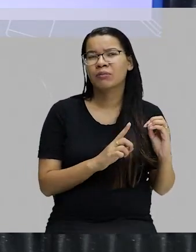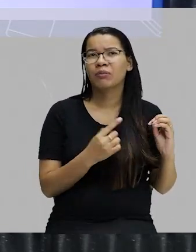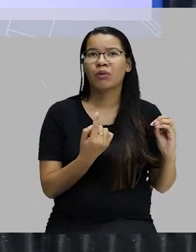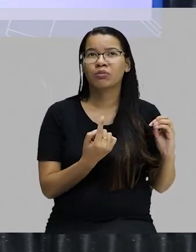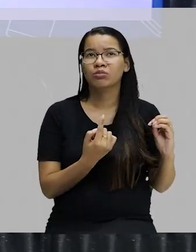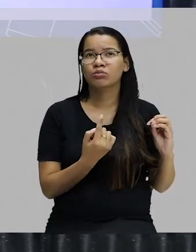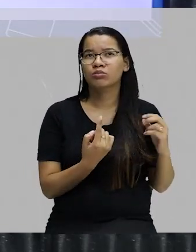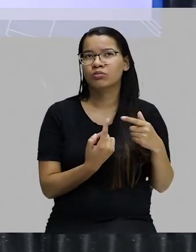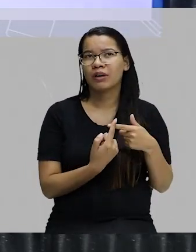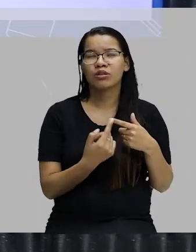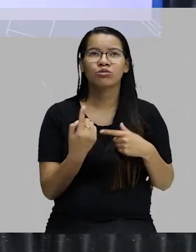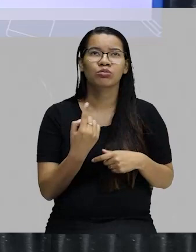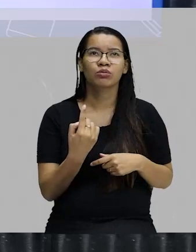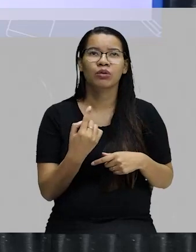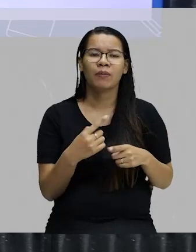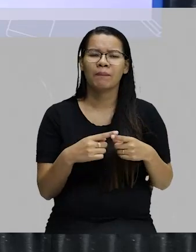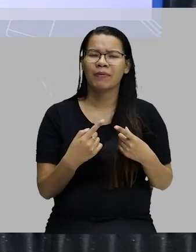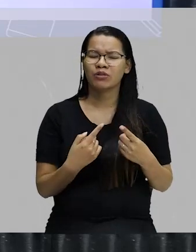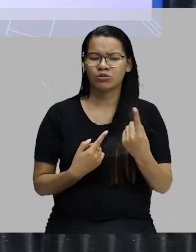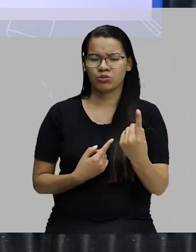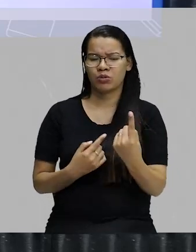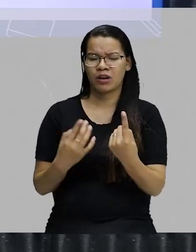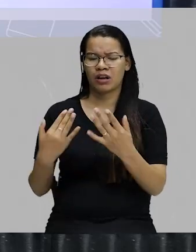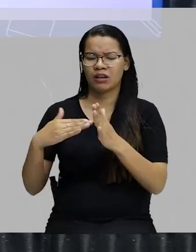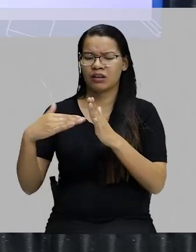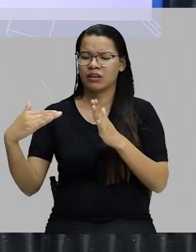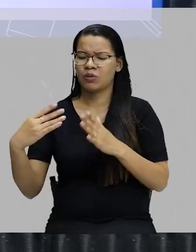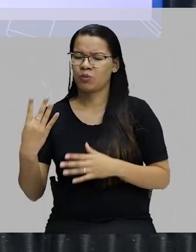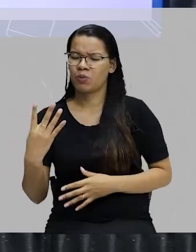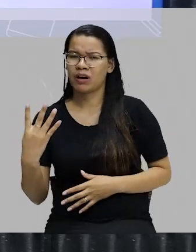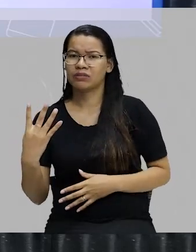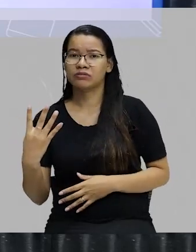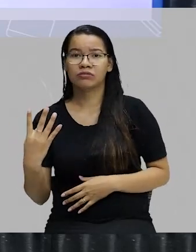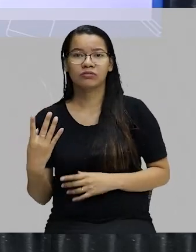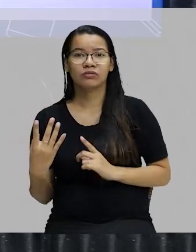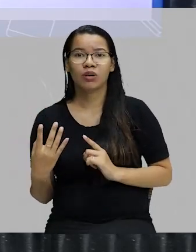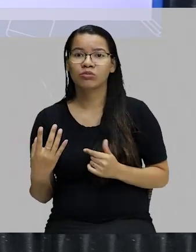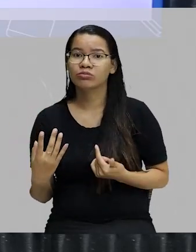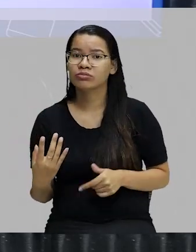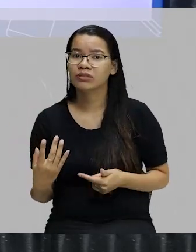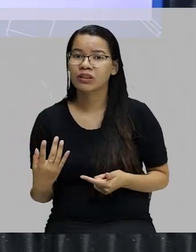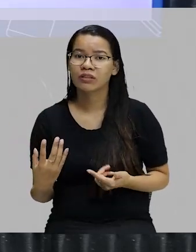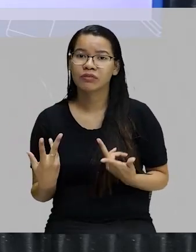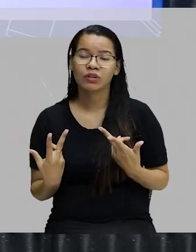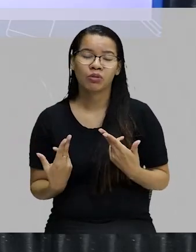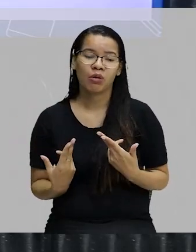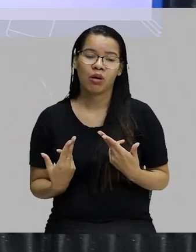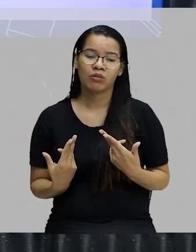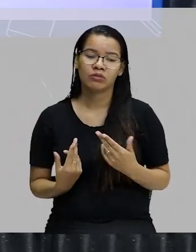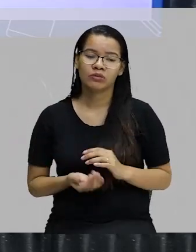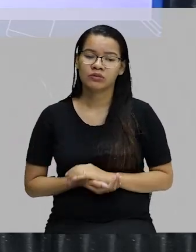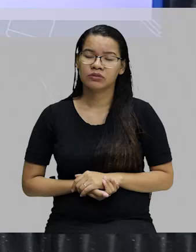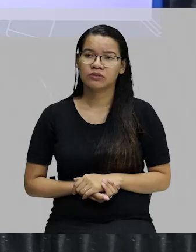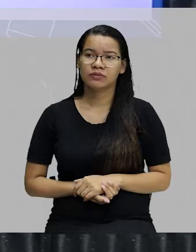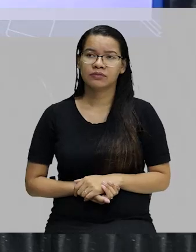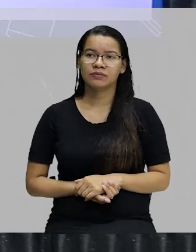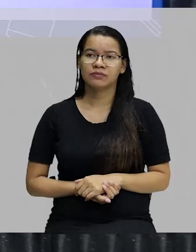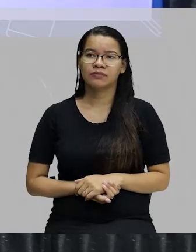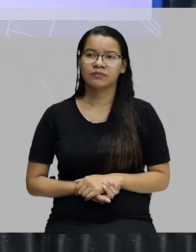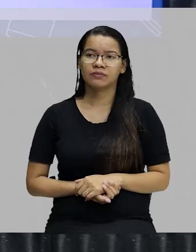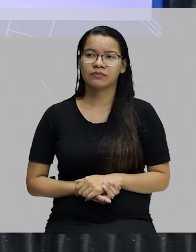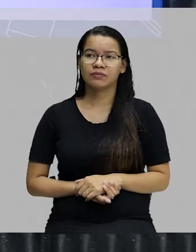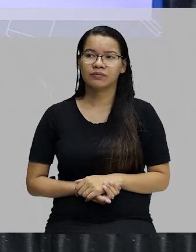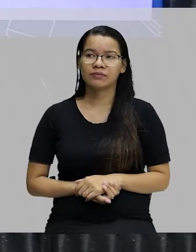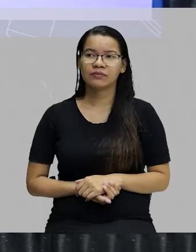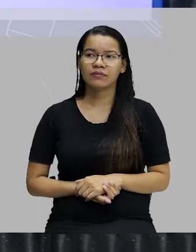assim, somou 1. Mas do 1 para o 4, não manteve esse raciocínio de somar 1. 1 mais 1 seria